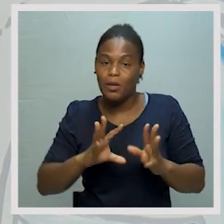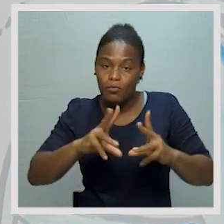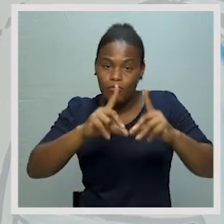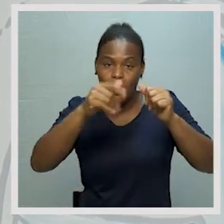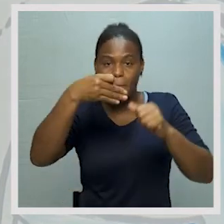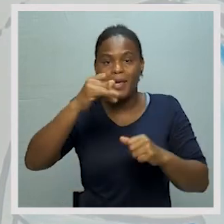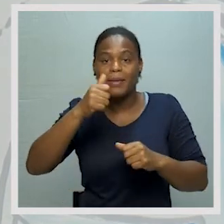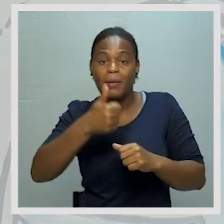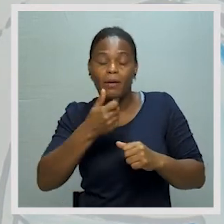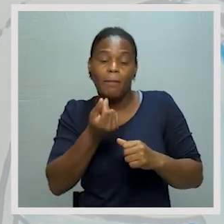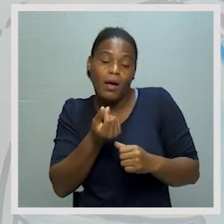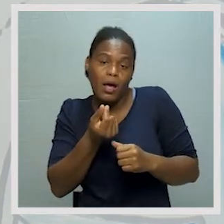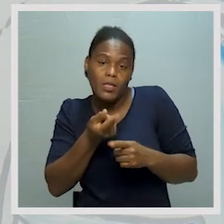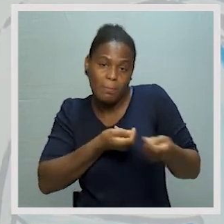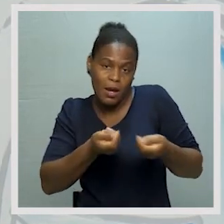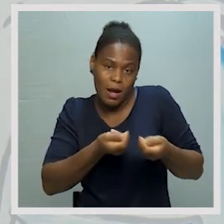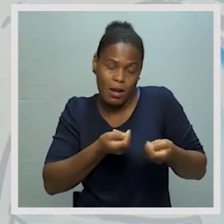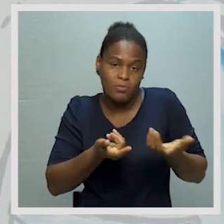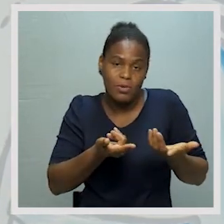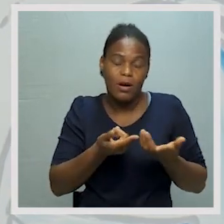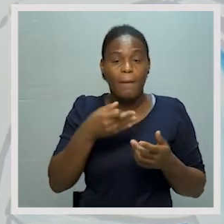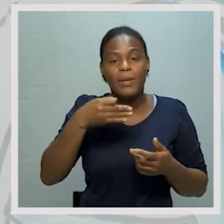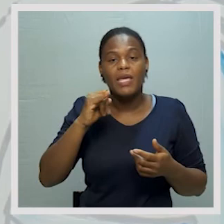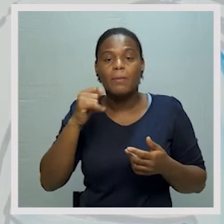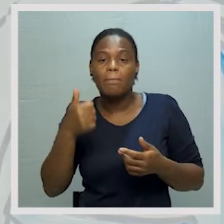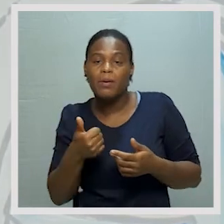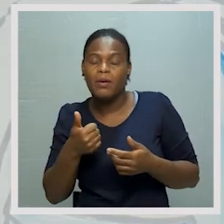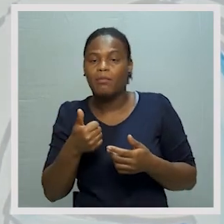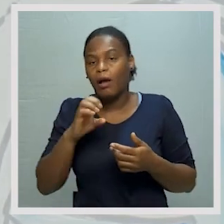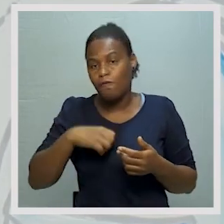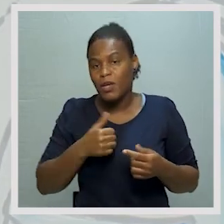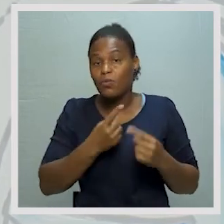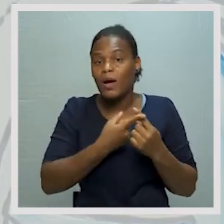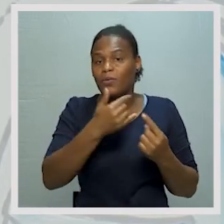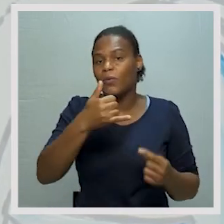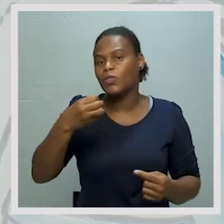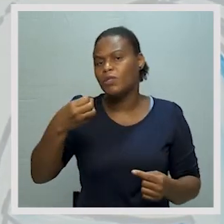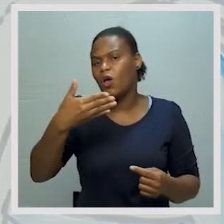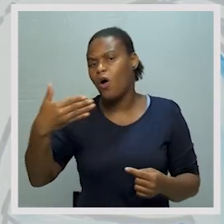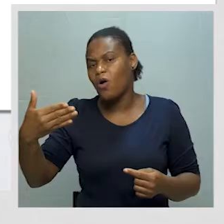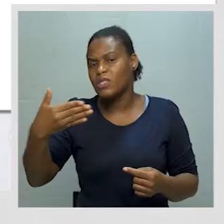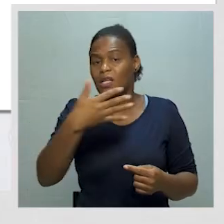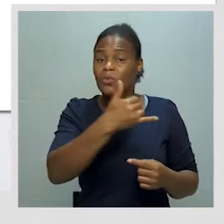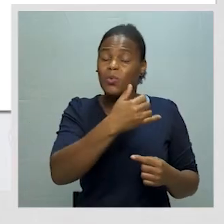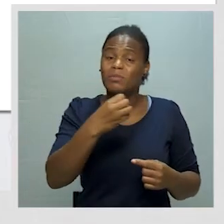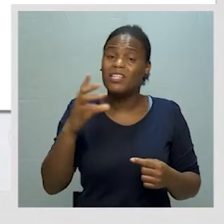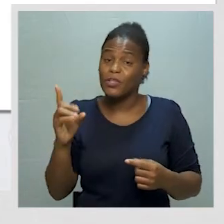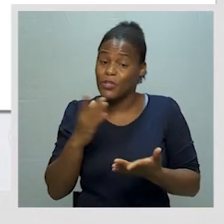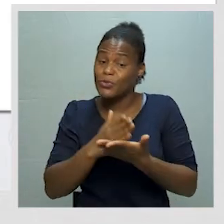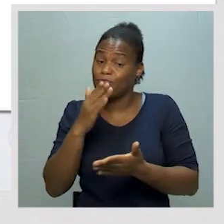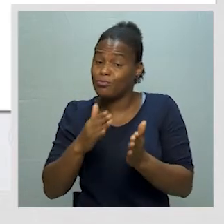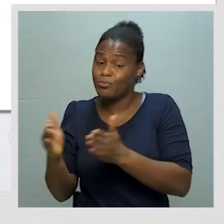do PIB a preços de mercado e PIB per capita de Cabo Verde no período 2011 a 2016. Vocês podem